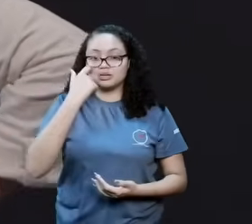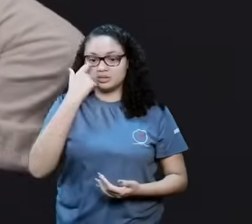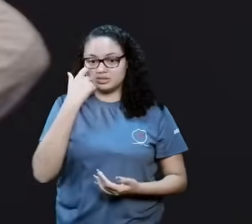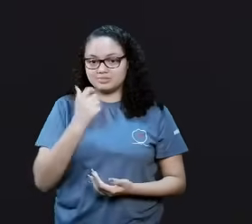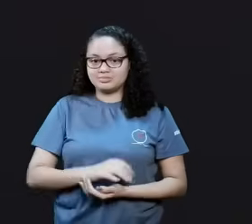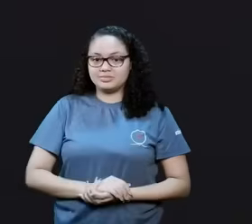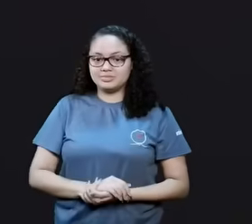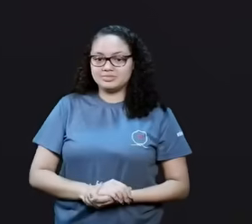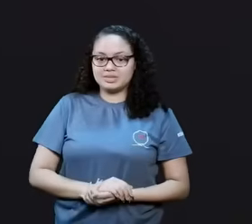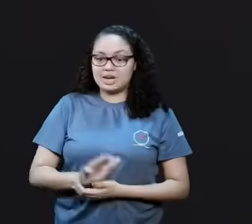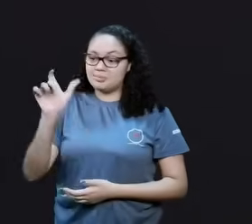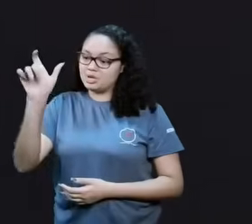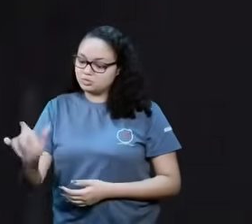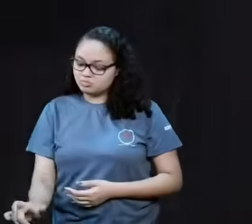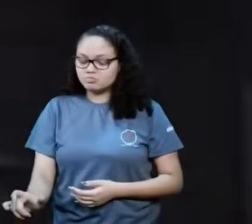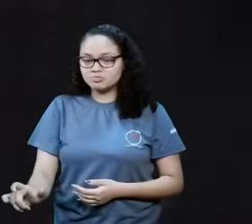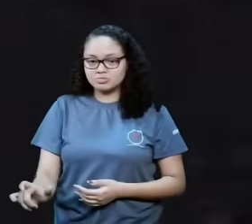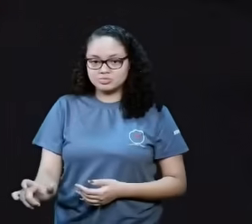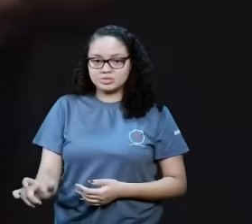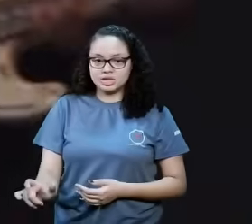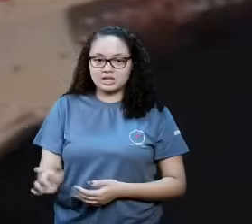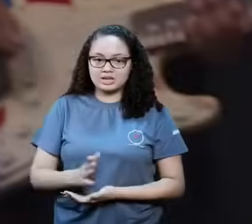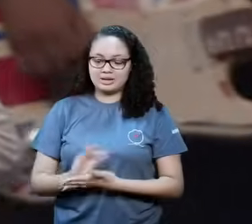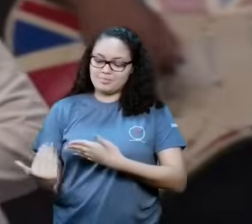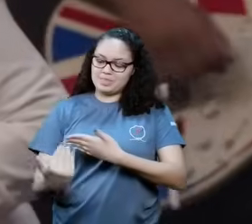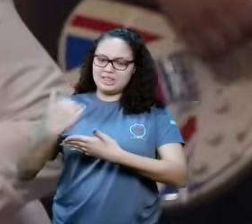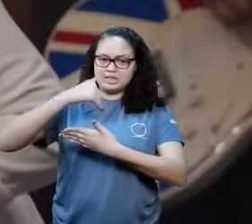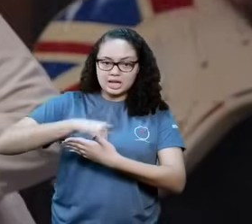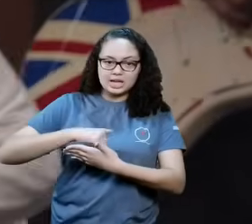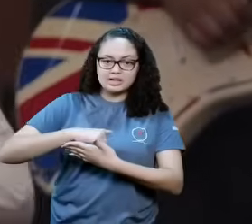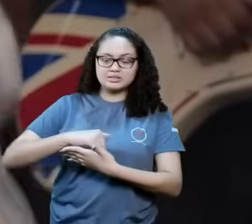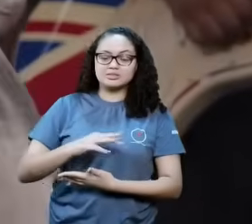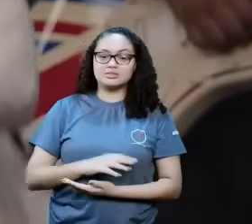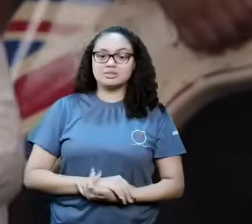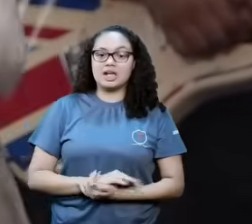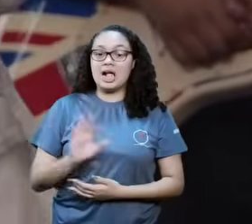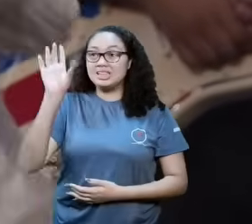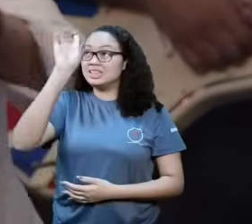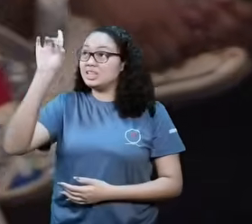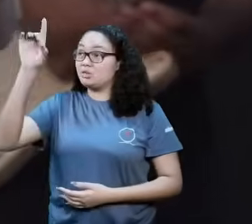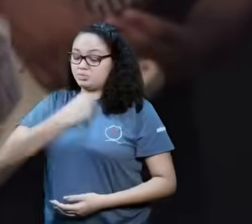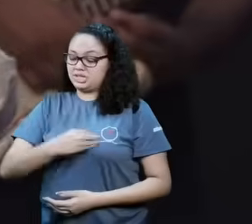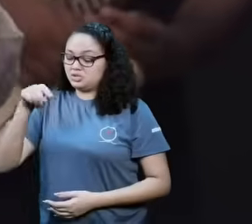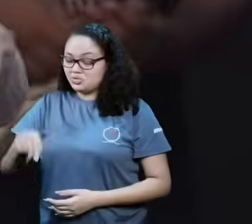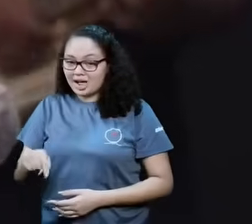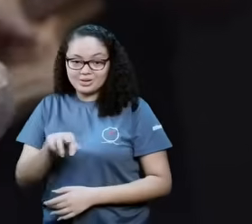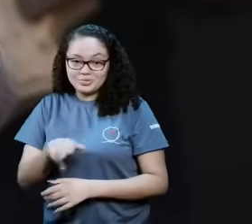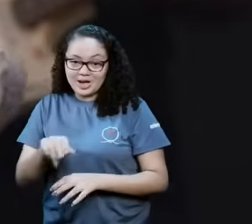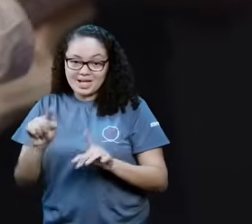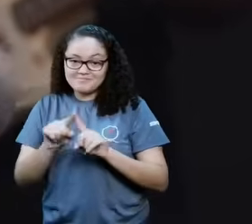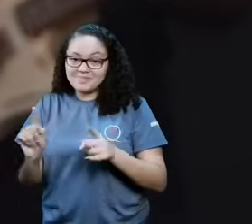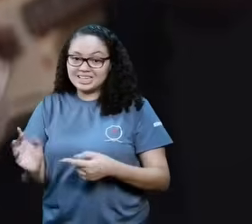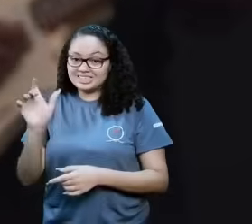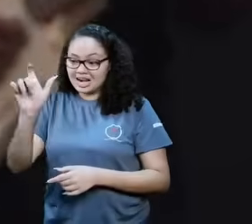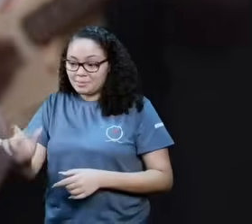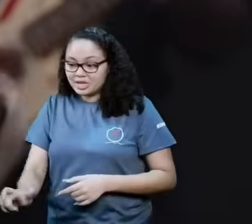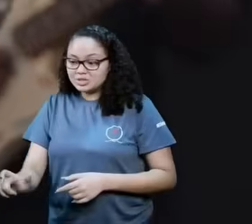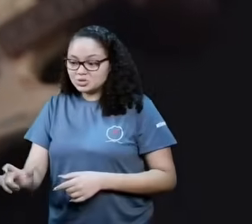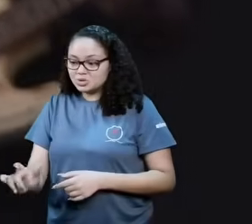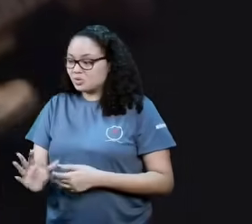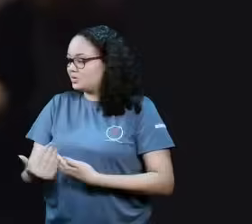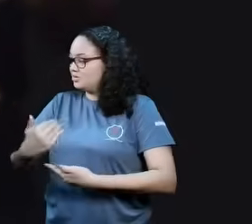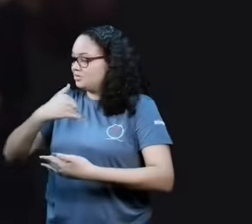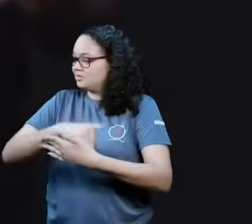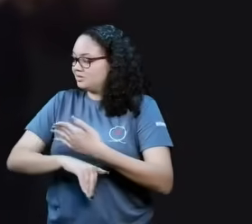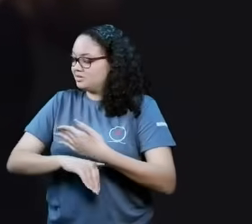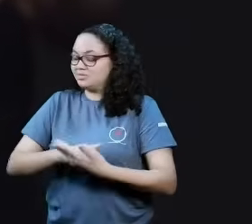onde? Vai, vai, ele não está no vale, mas ele está onde? Ele não está no vale, mas ele está onde? Ele não está no vale, mas